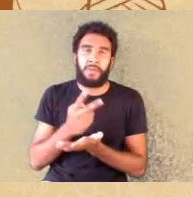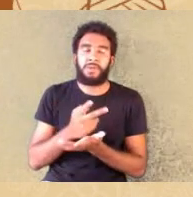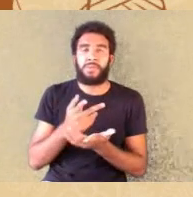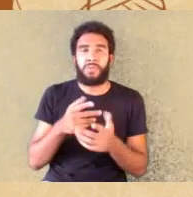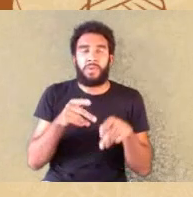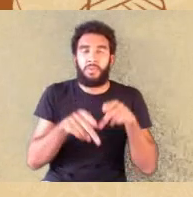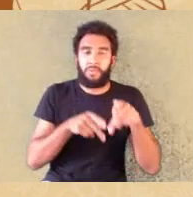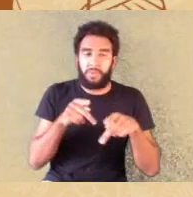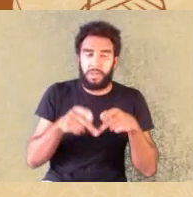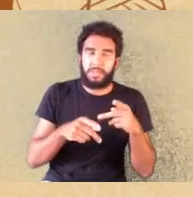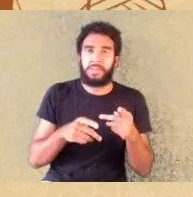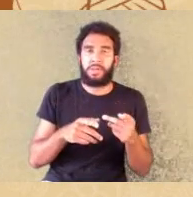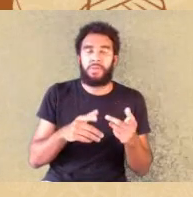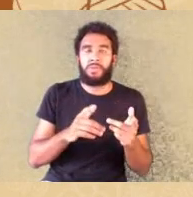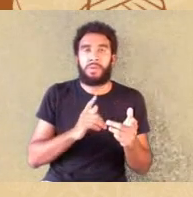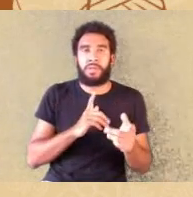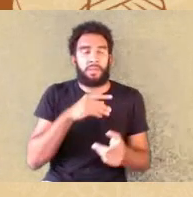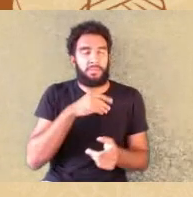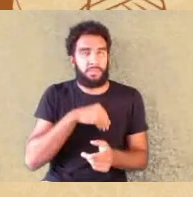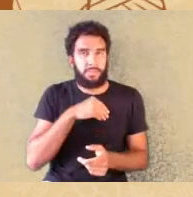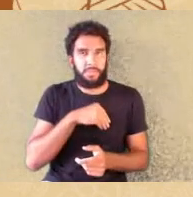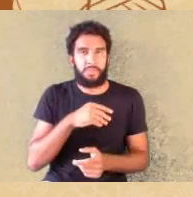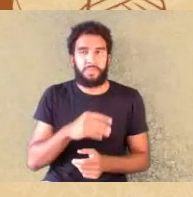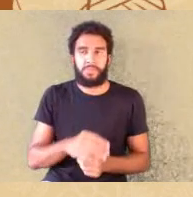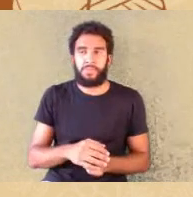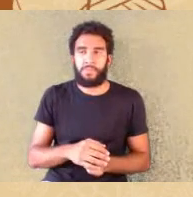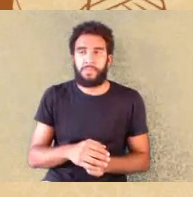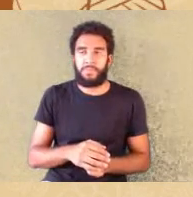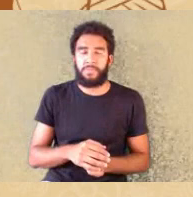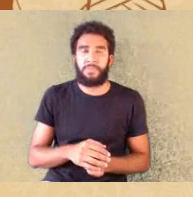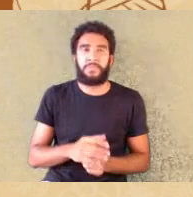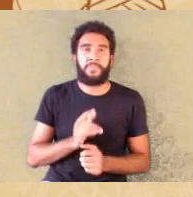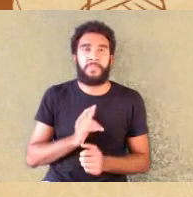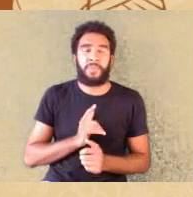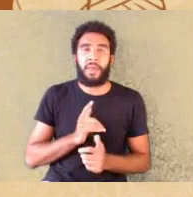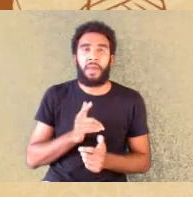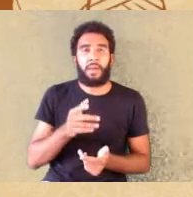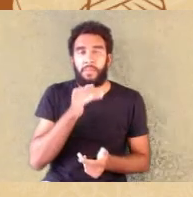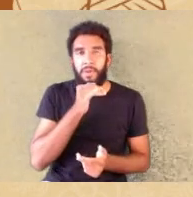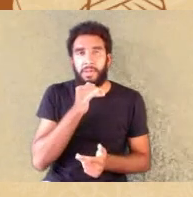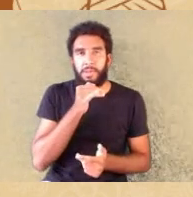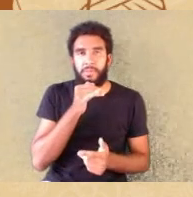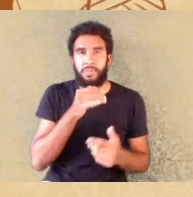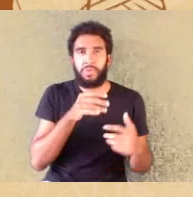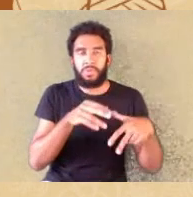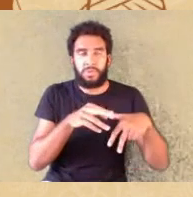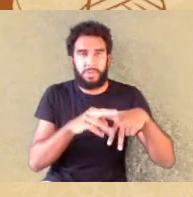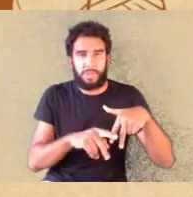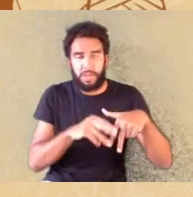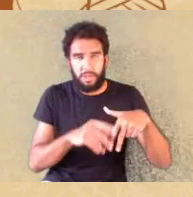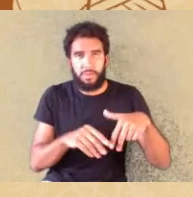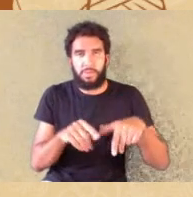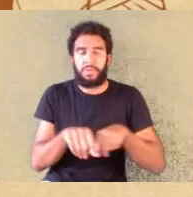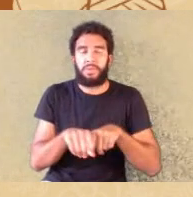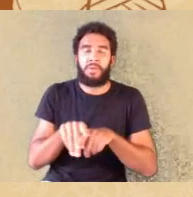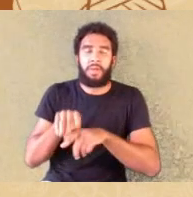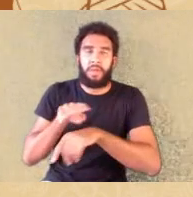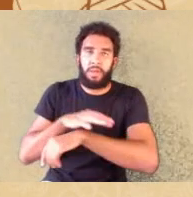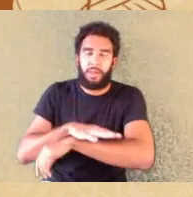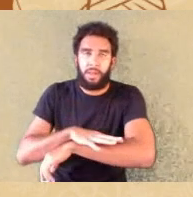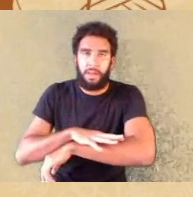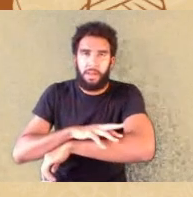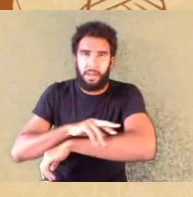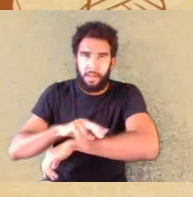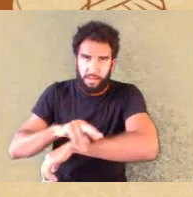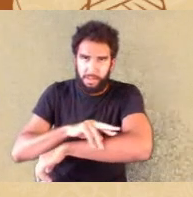aí marcadamente um recorte tanto de gênero quanto racial nessa questão. E como eu comentei, de 74 a